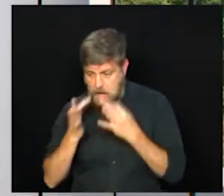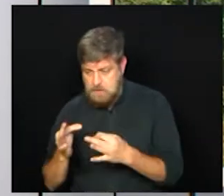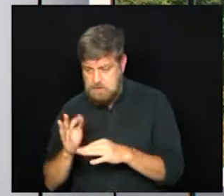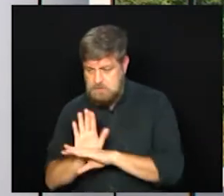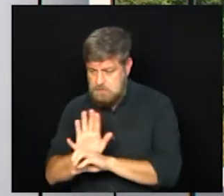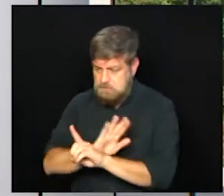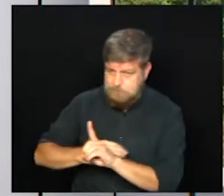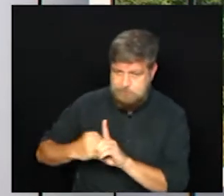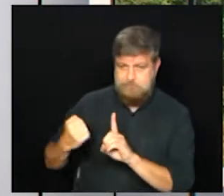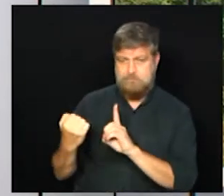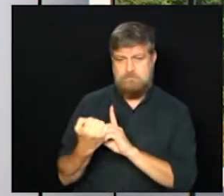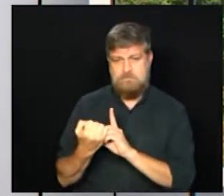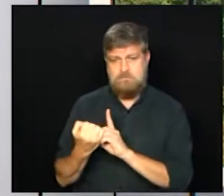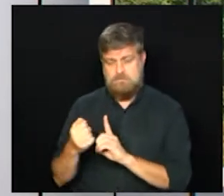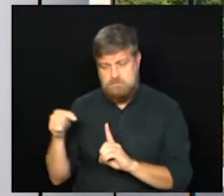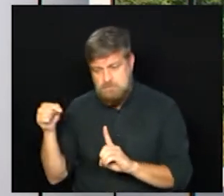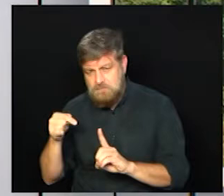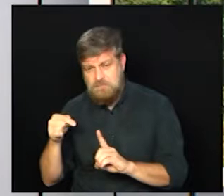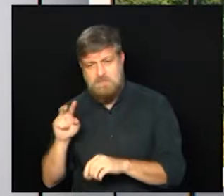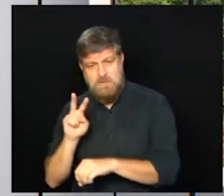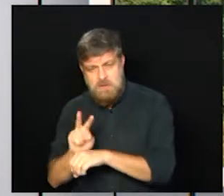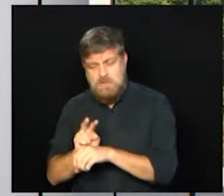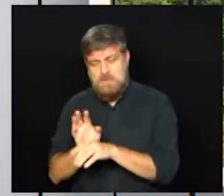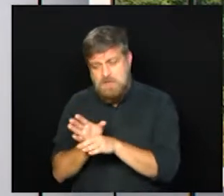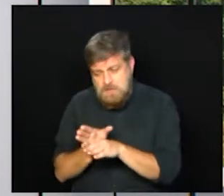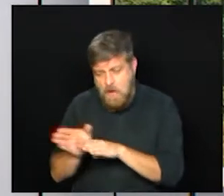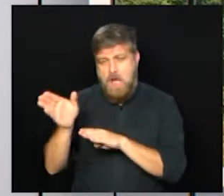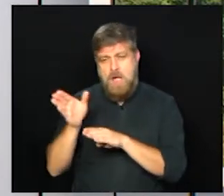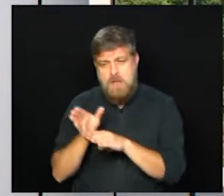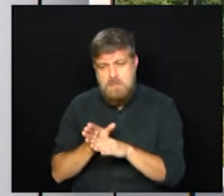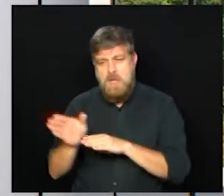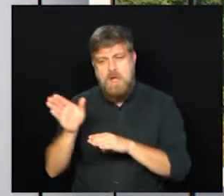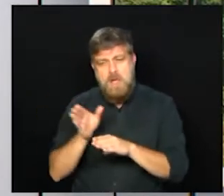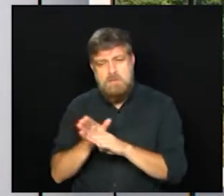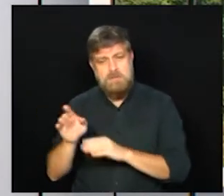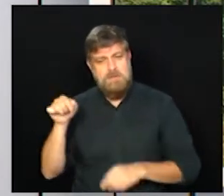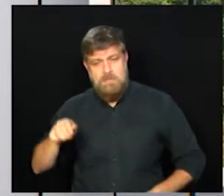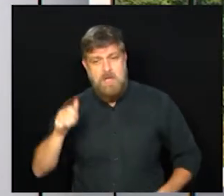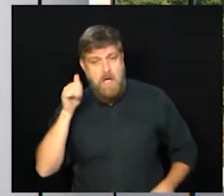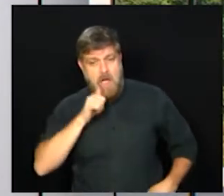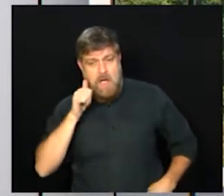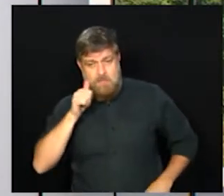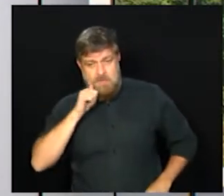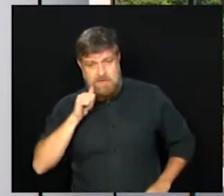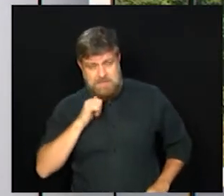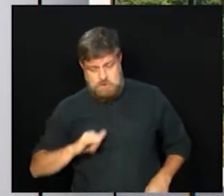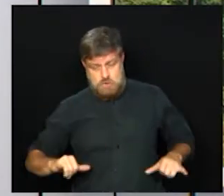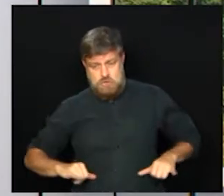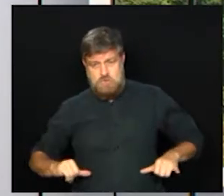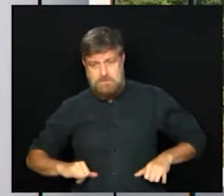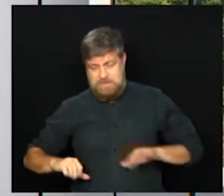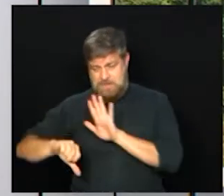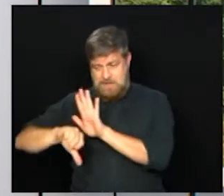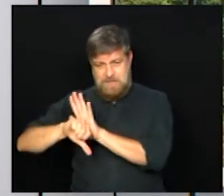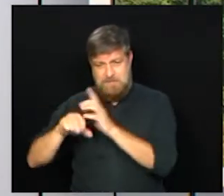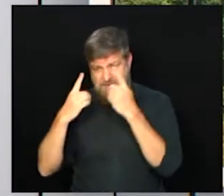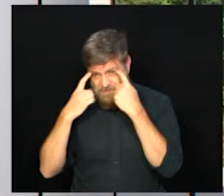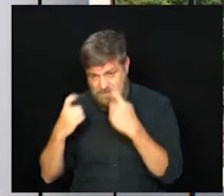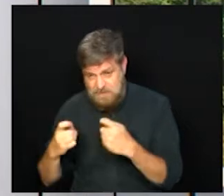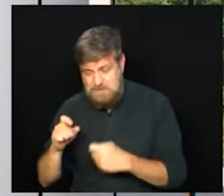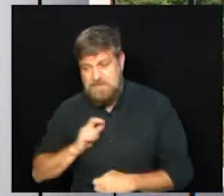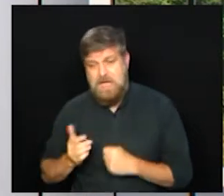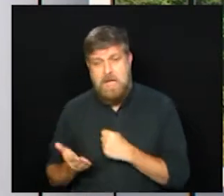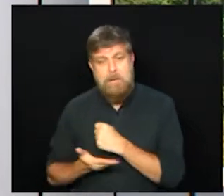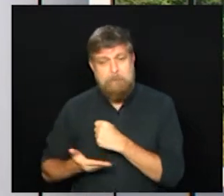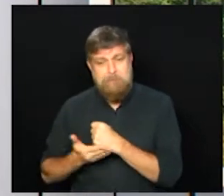assistência, de orientação, para que a mulher que está numa situação de violência ela tenha respaldo, e ela só vai